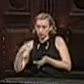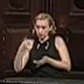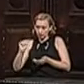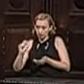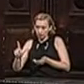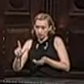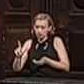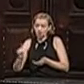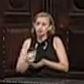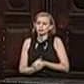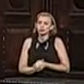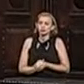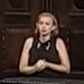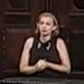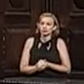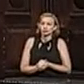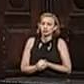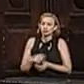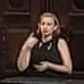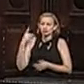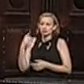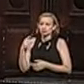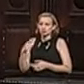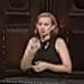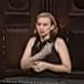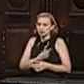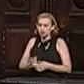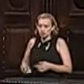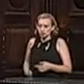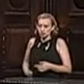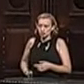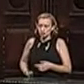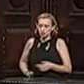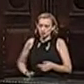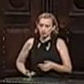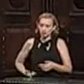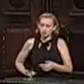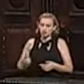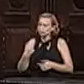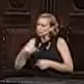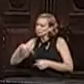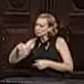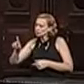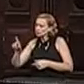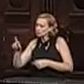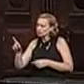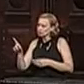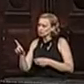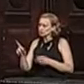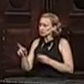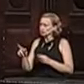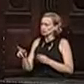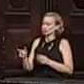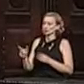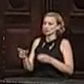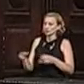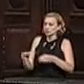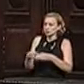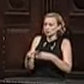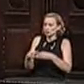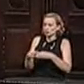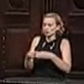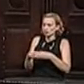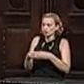secretário de saúde e que hoje o irmão ou secretário de saúde, foi à tribuna da Câmara de Vereadores para pedir a demissão da